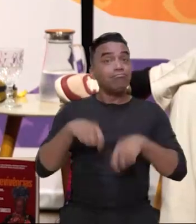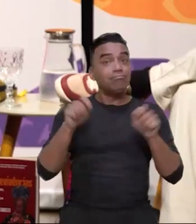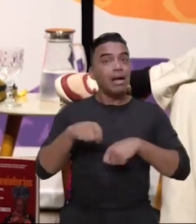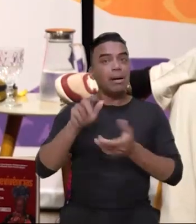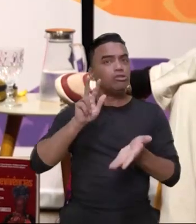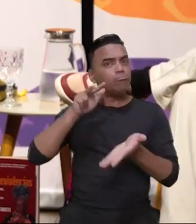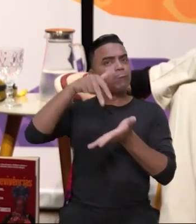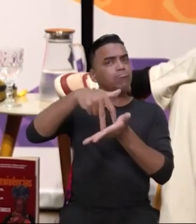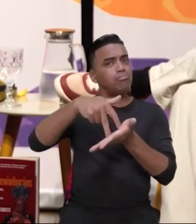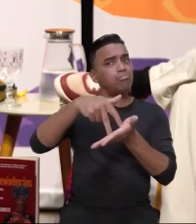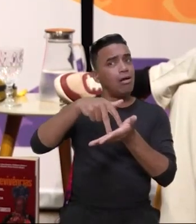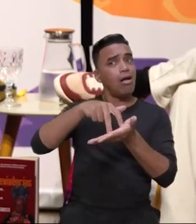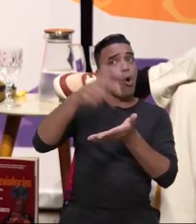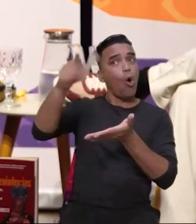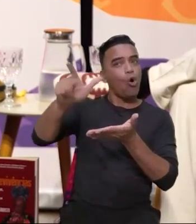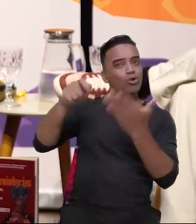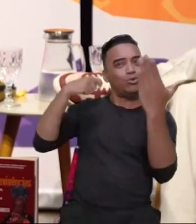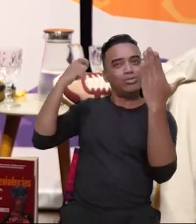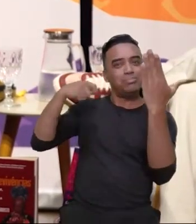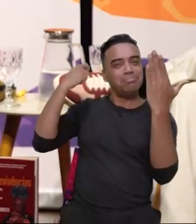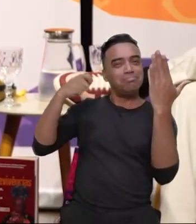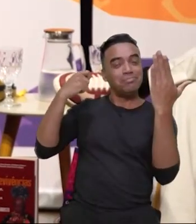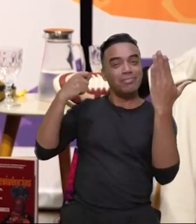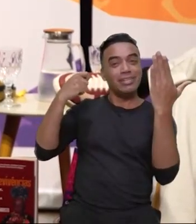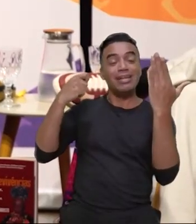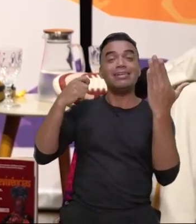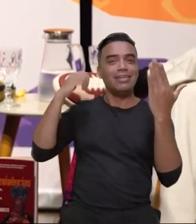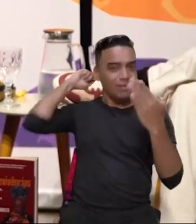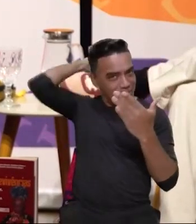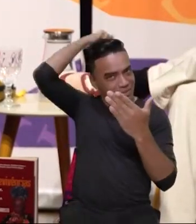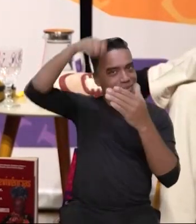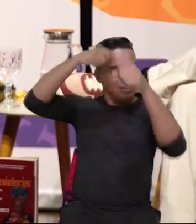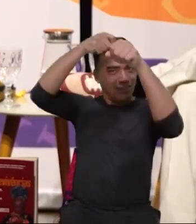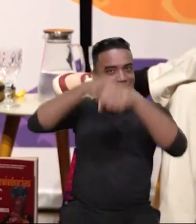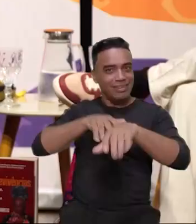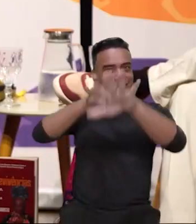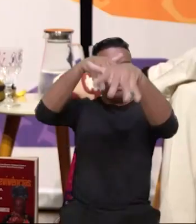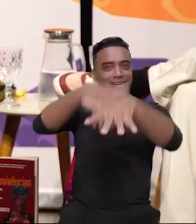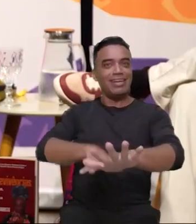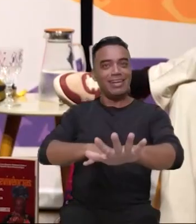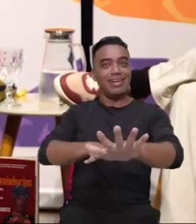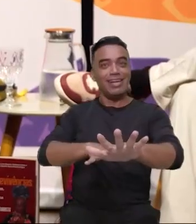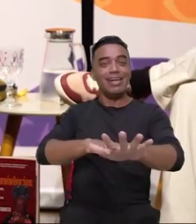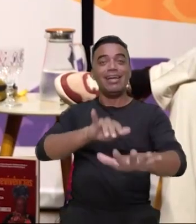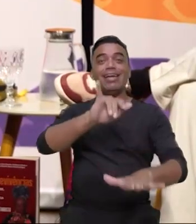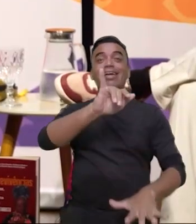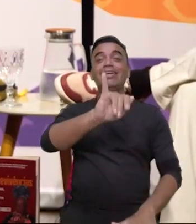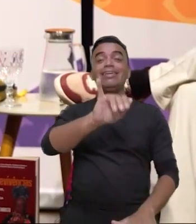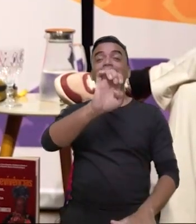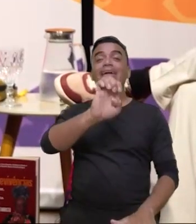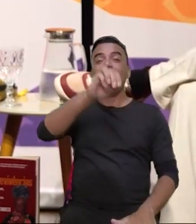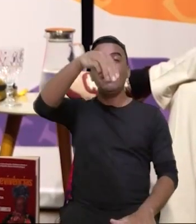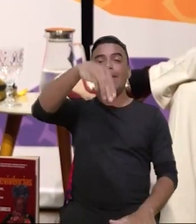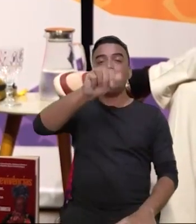de contemplar no outro espelho, que é o espelho de Iemanjá, aquela que cria, aquela